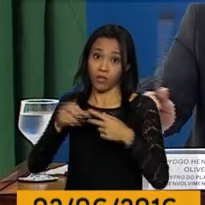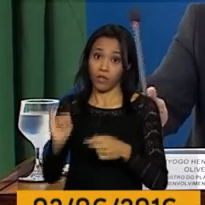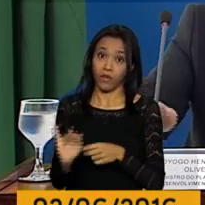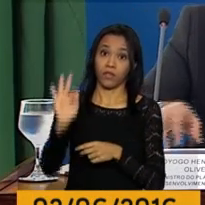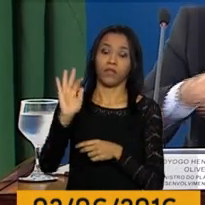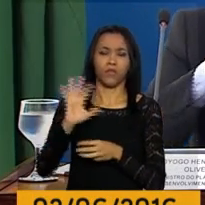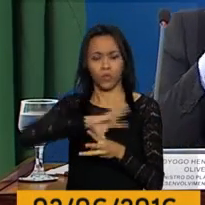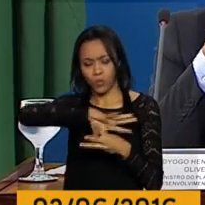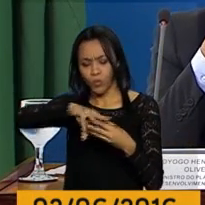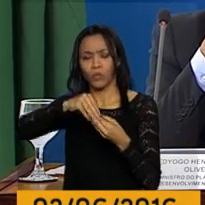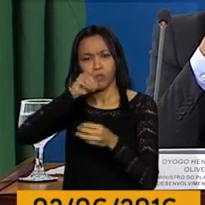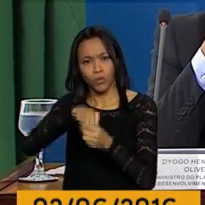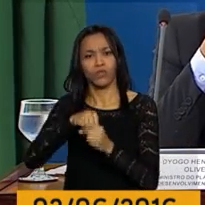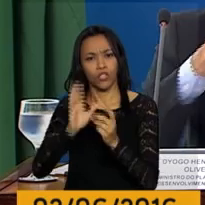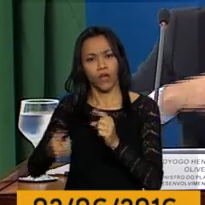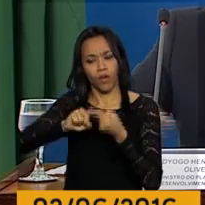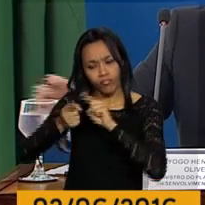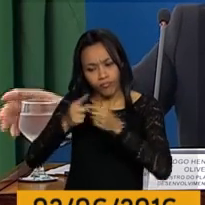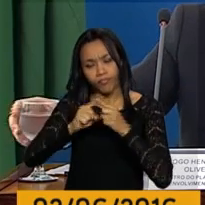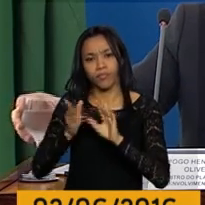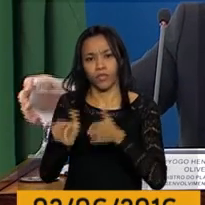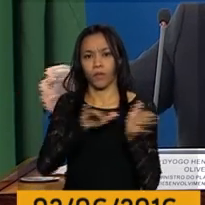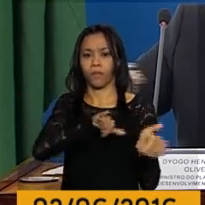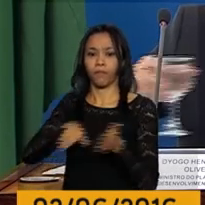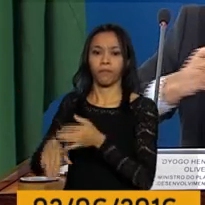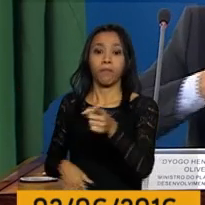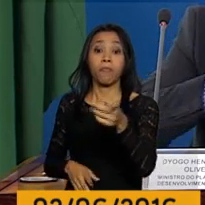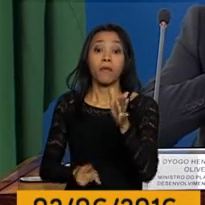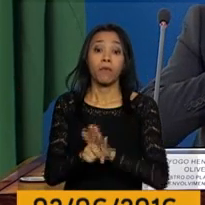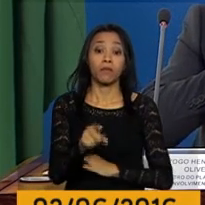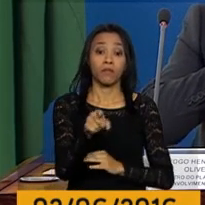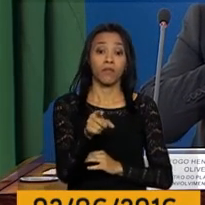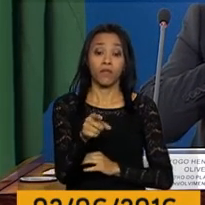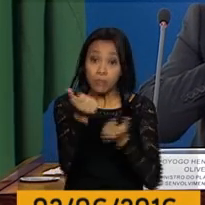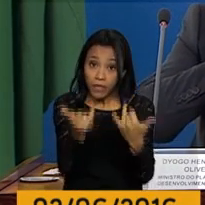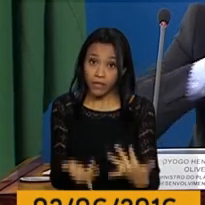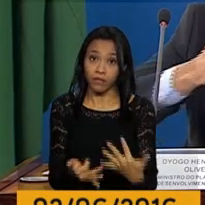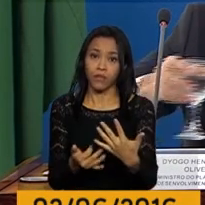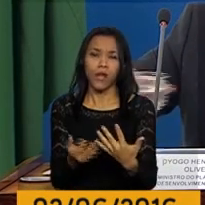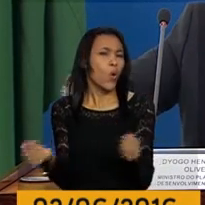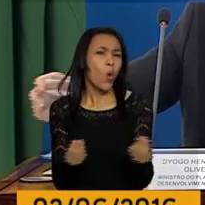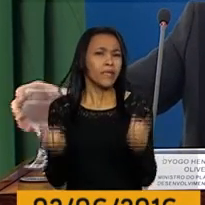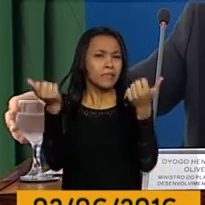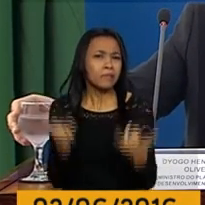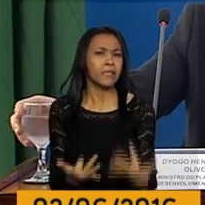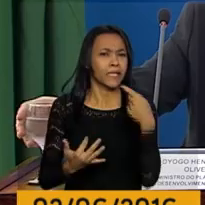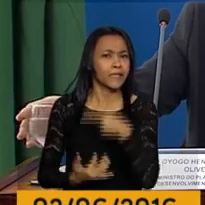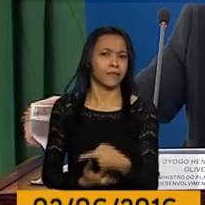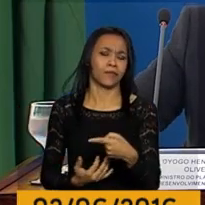Se me permite, eu vou fazer uma complementação. Como é que se explica politicamente isso? Essa é a pergunta e a